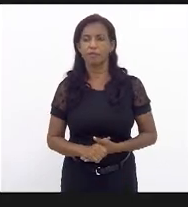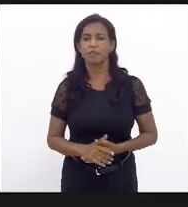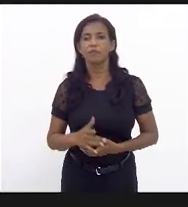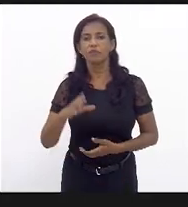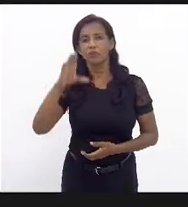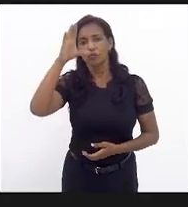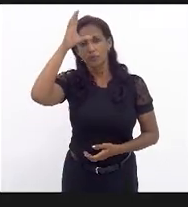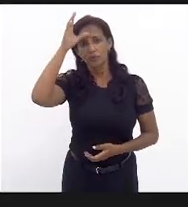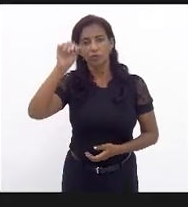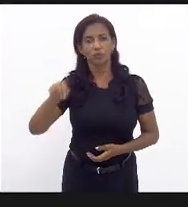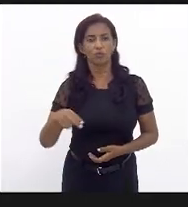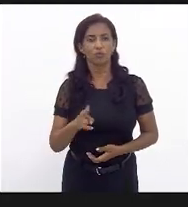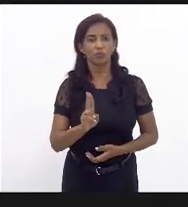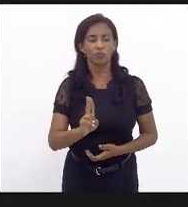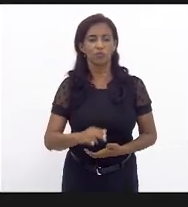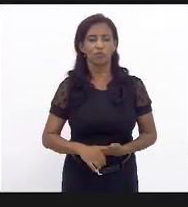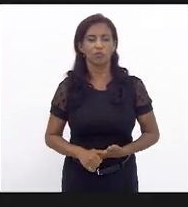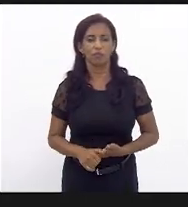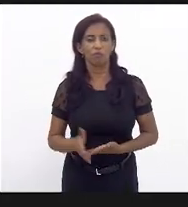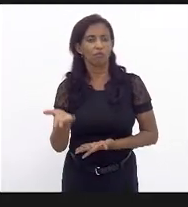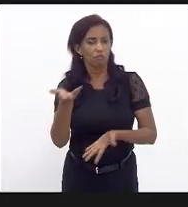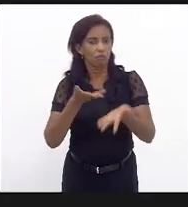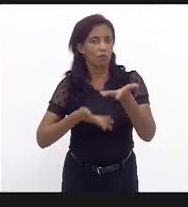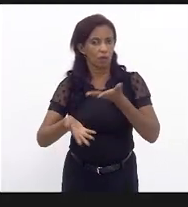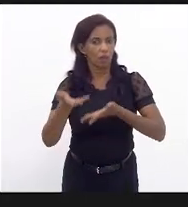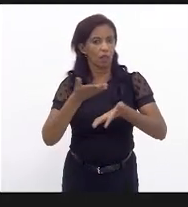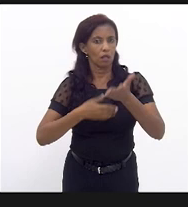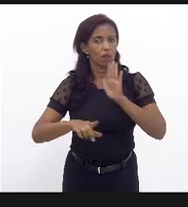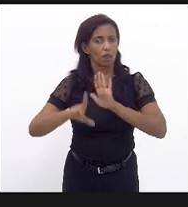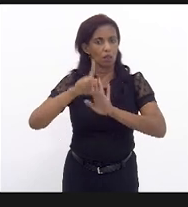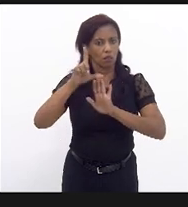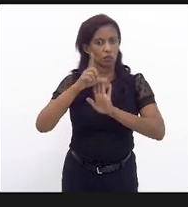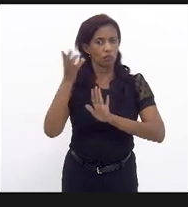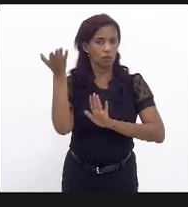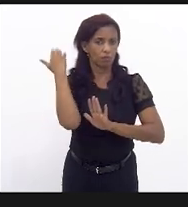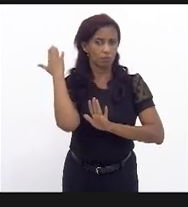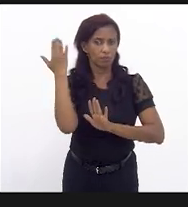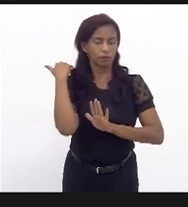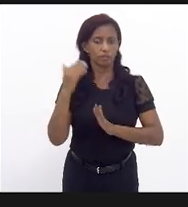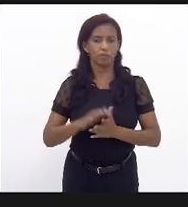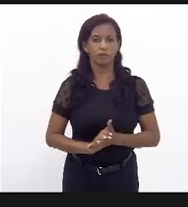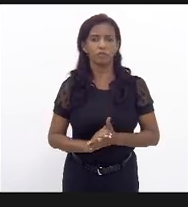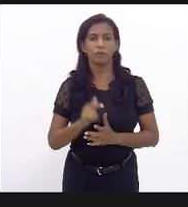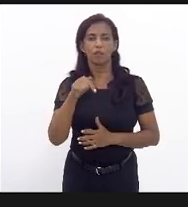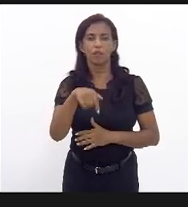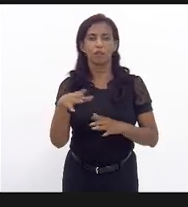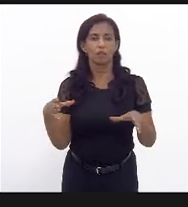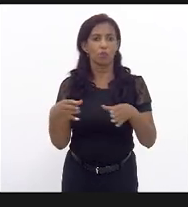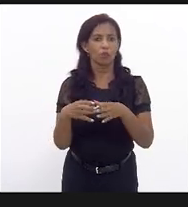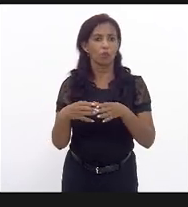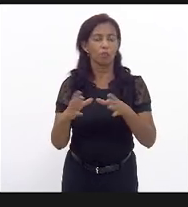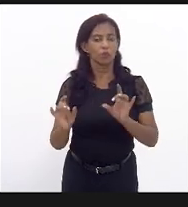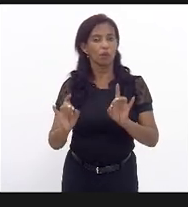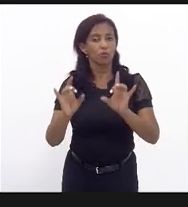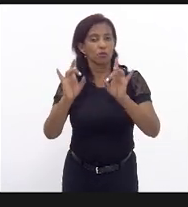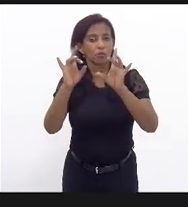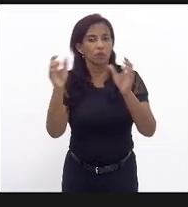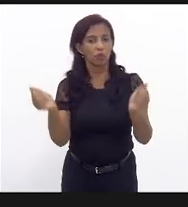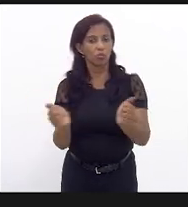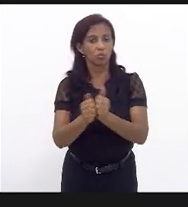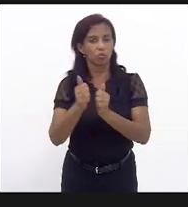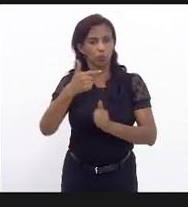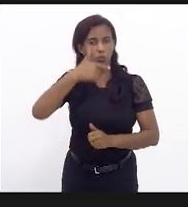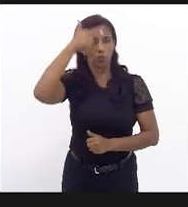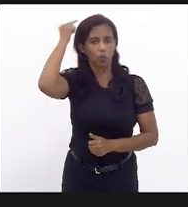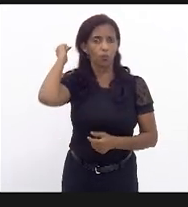deputada Tia Ju, participei da legislatura passada dessa comissão especial junto com o deputado Luiz